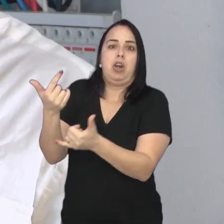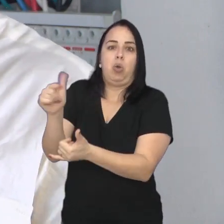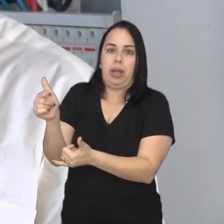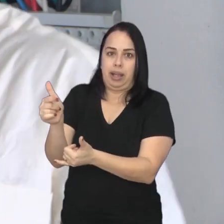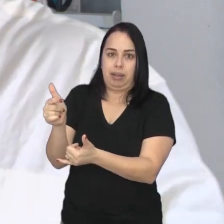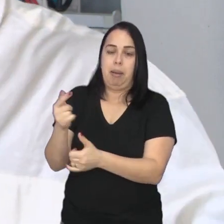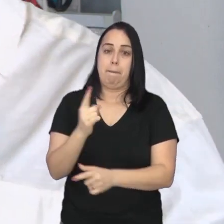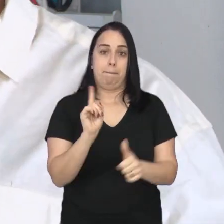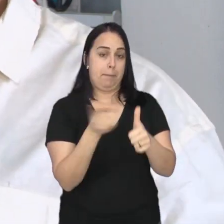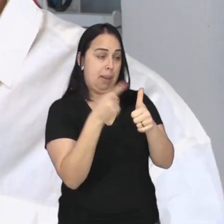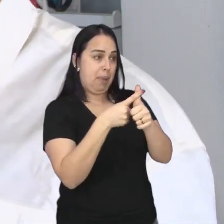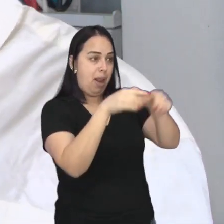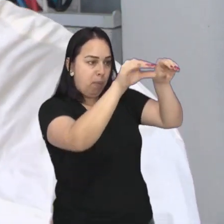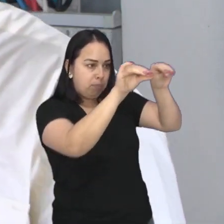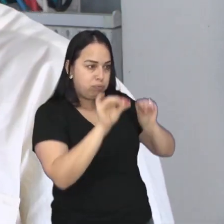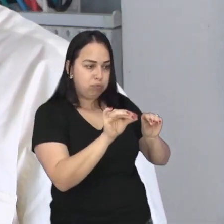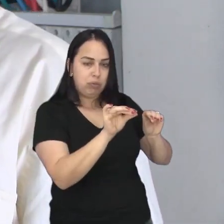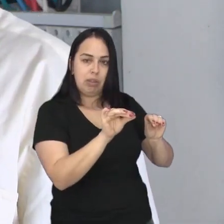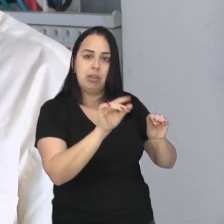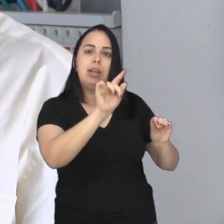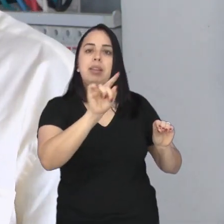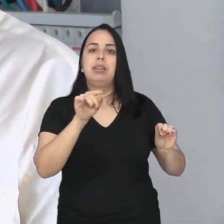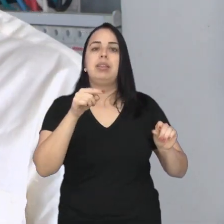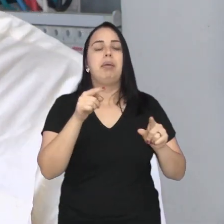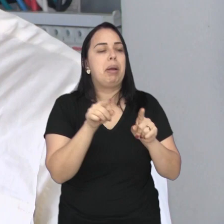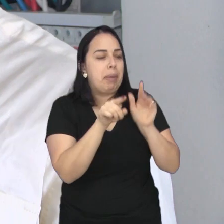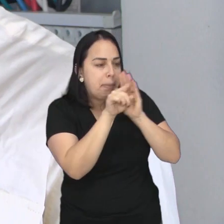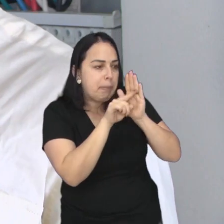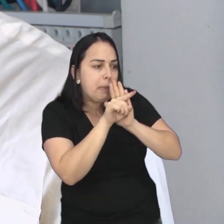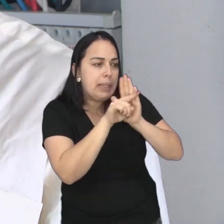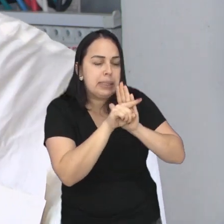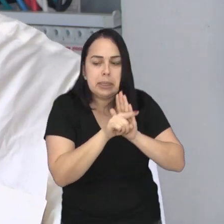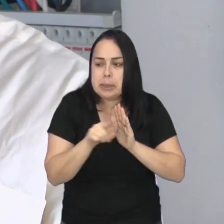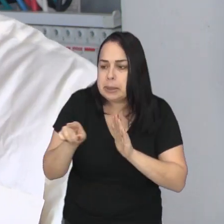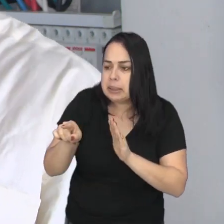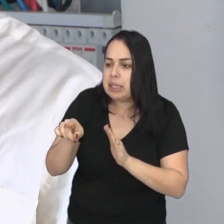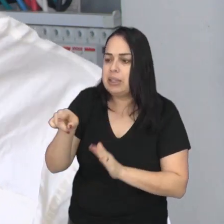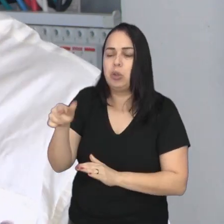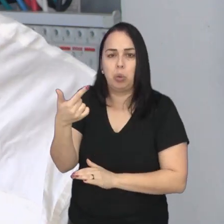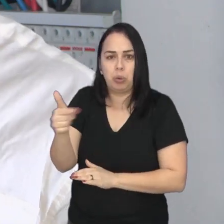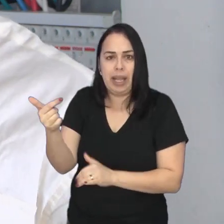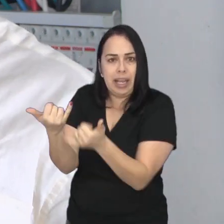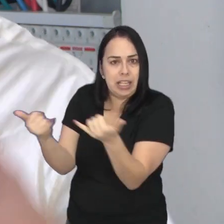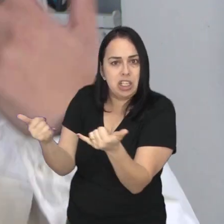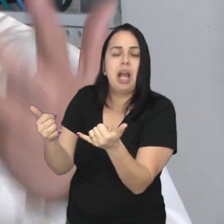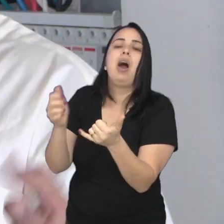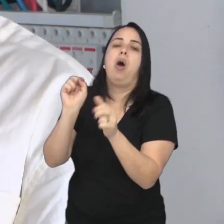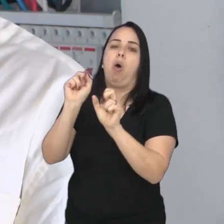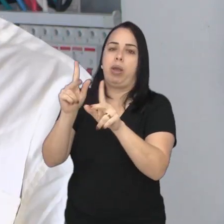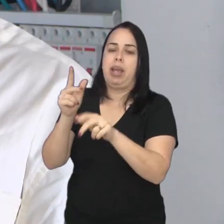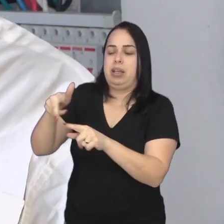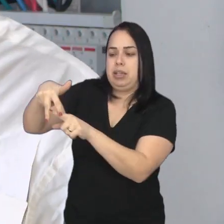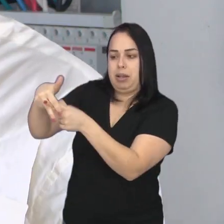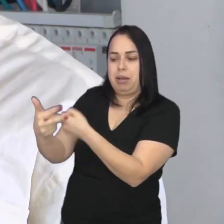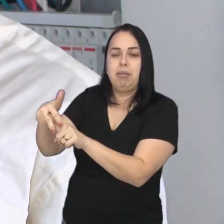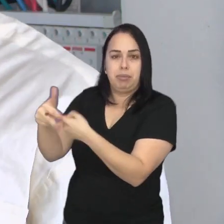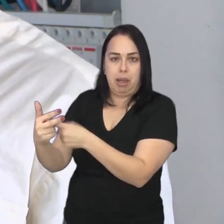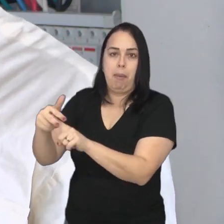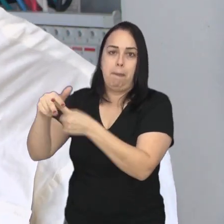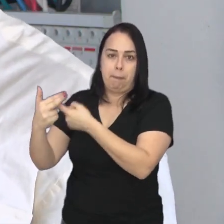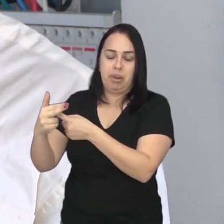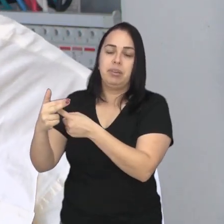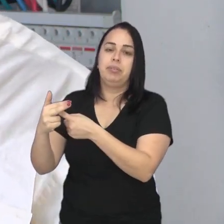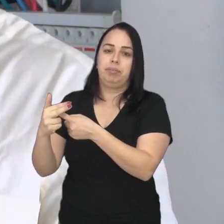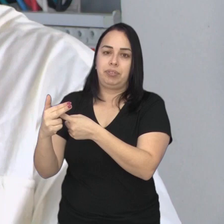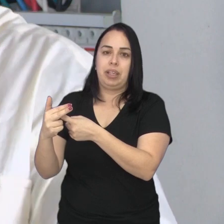Então não adianta só desligar o disjuntor, você precisa verificar se não tem mais energia no local. Feito isso, aí, o passo 3 seria você